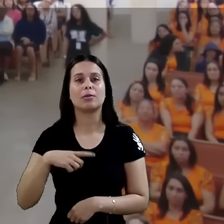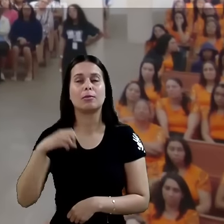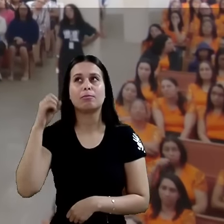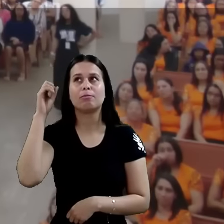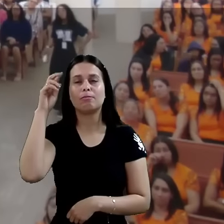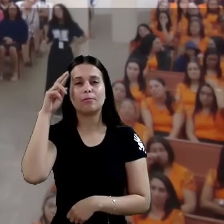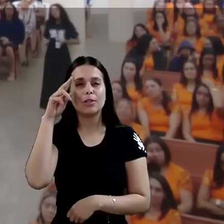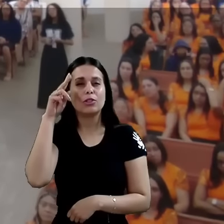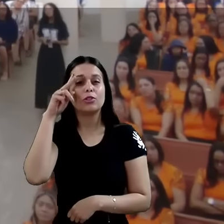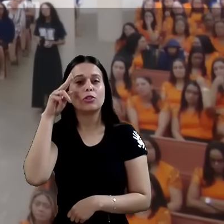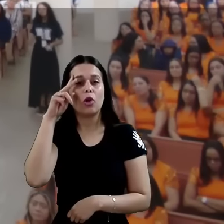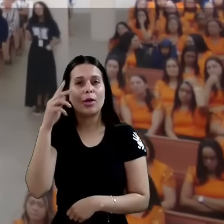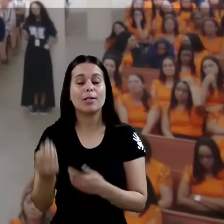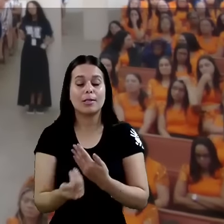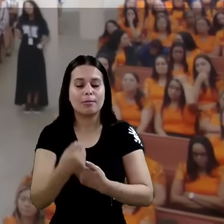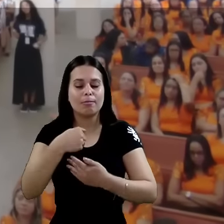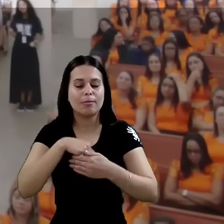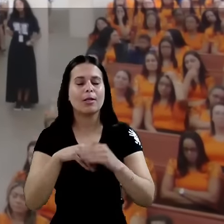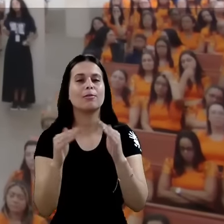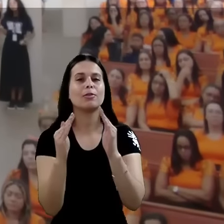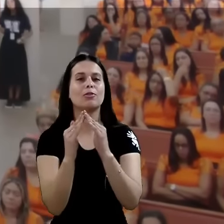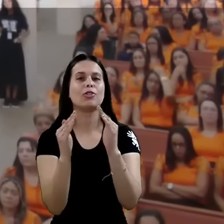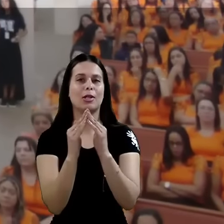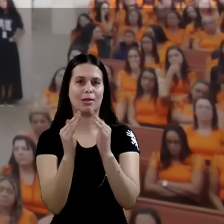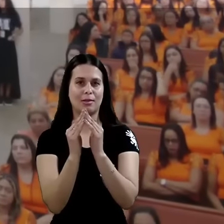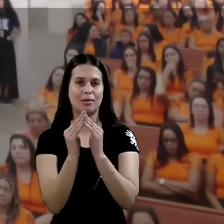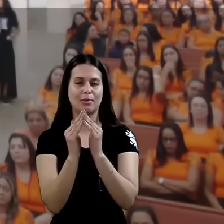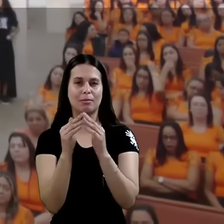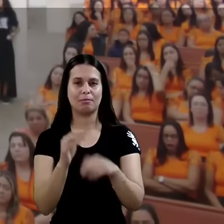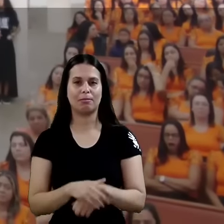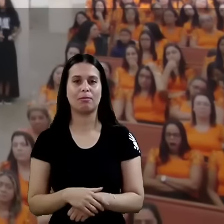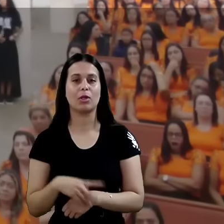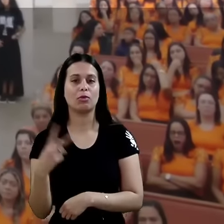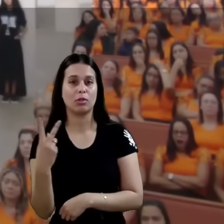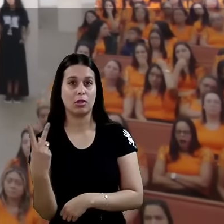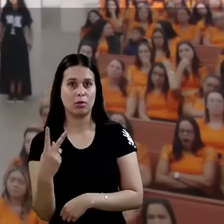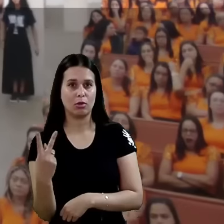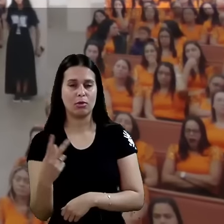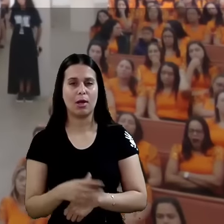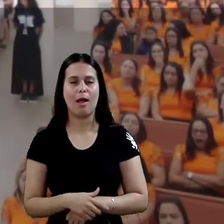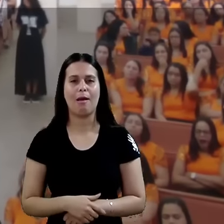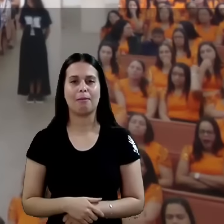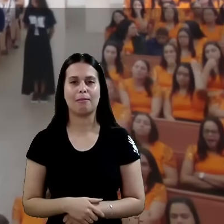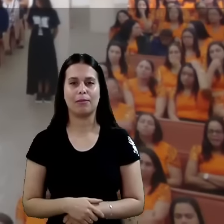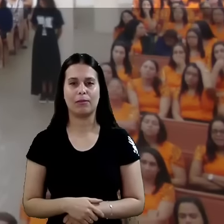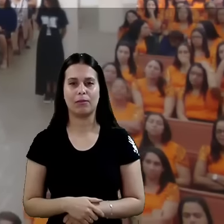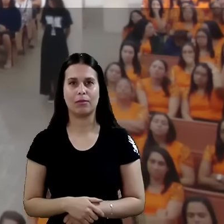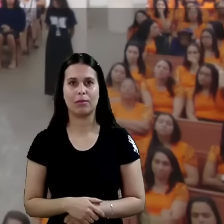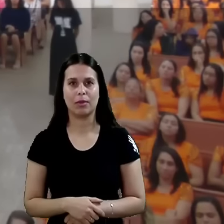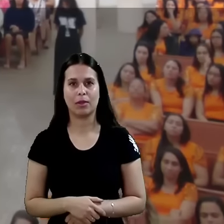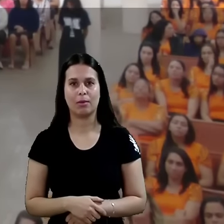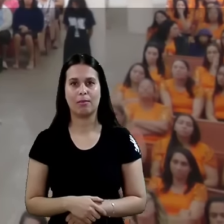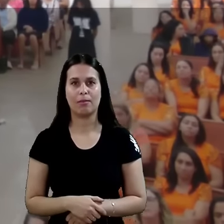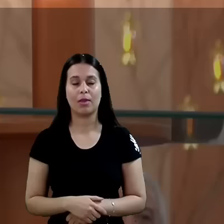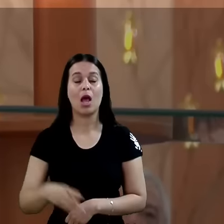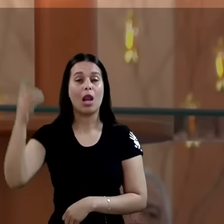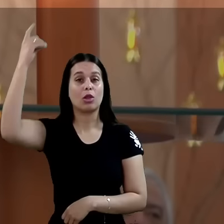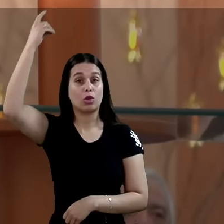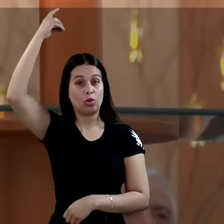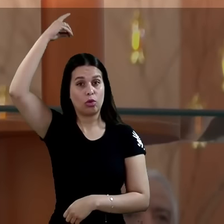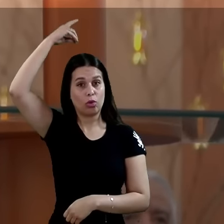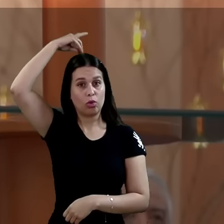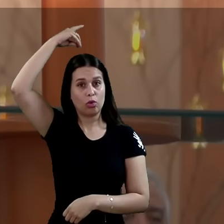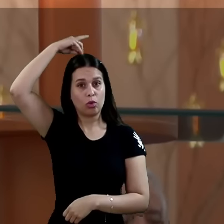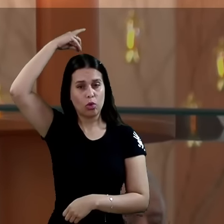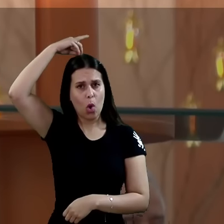de casa segundo lugar nós vamos deixar um legado dos dons nós